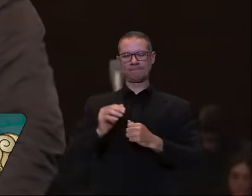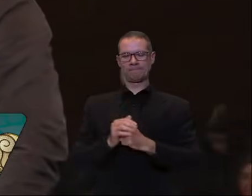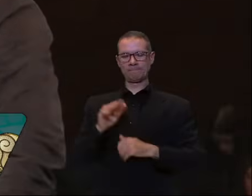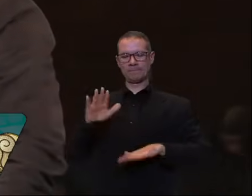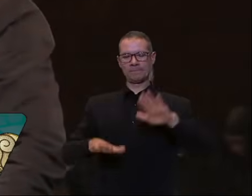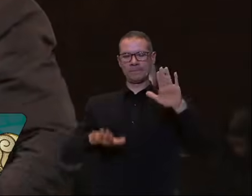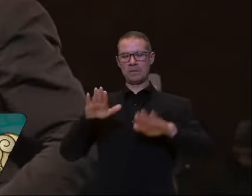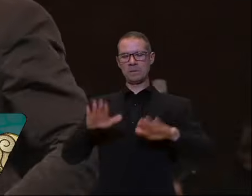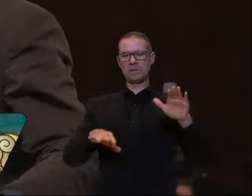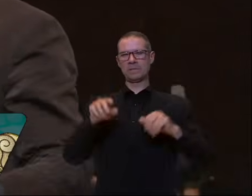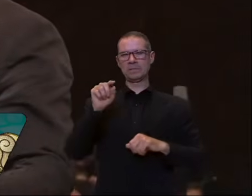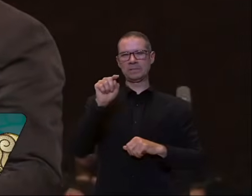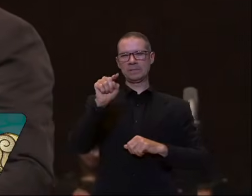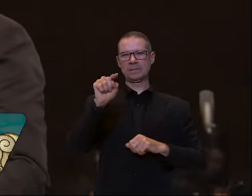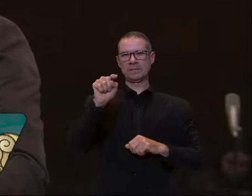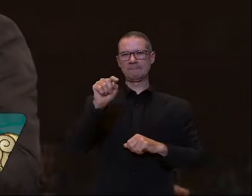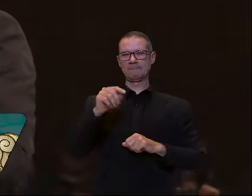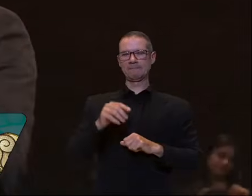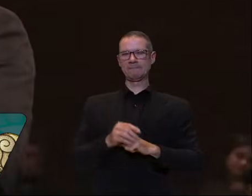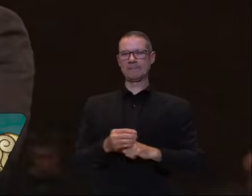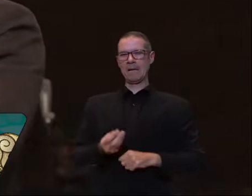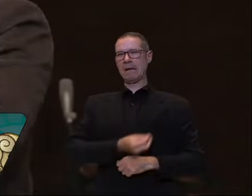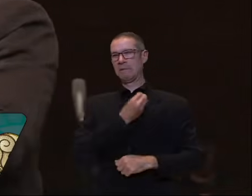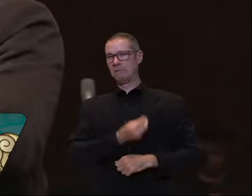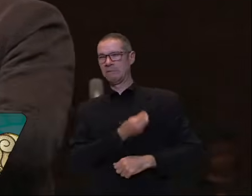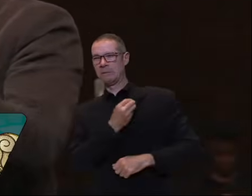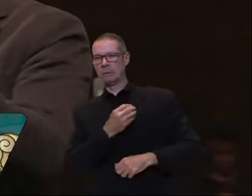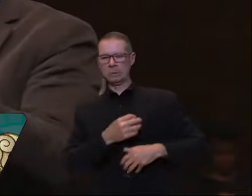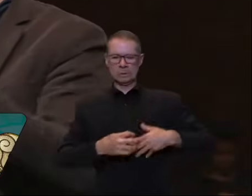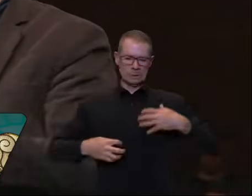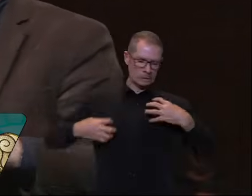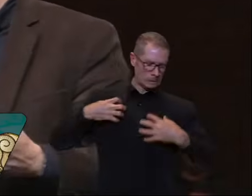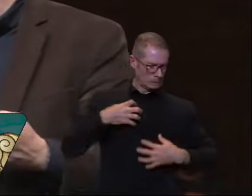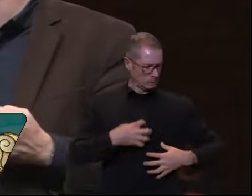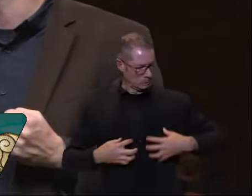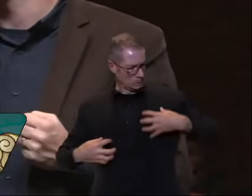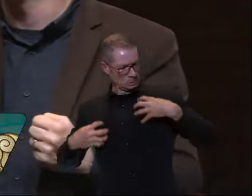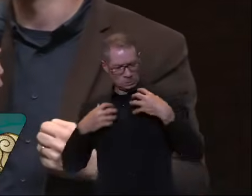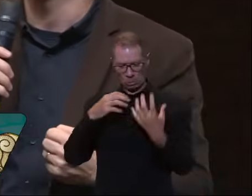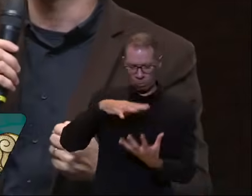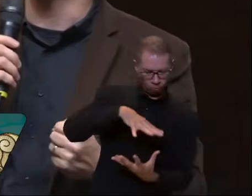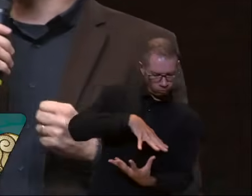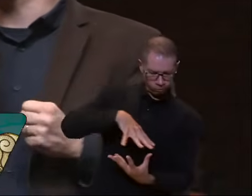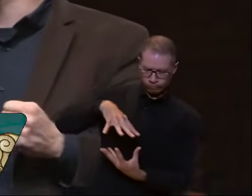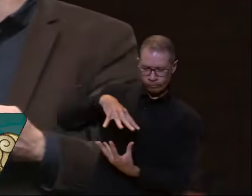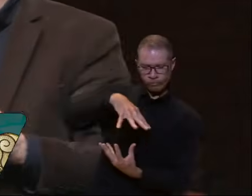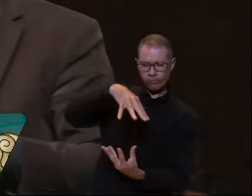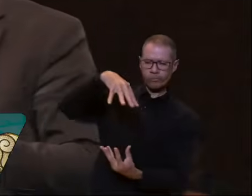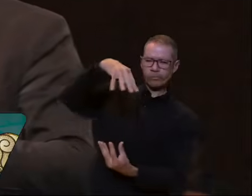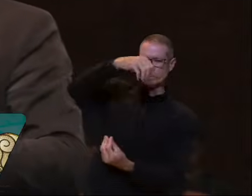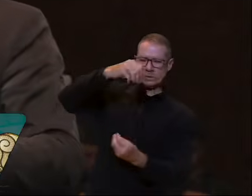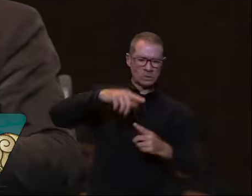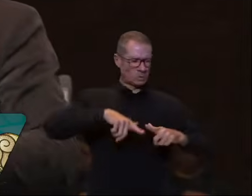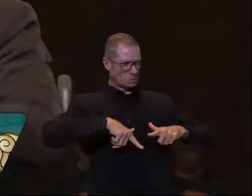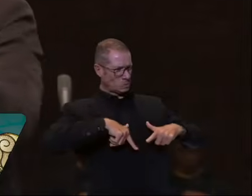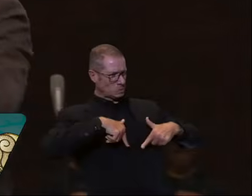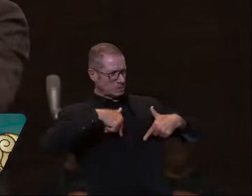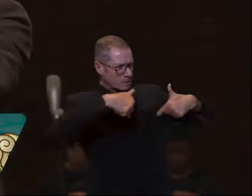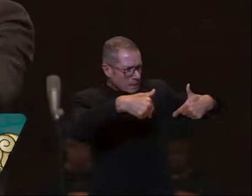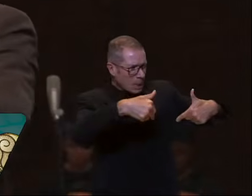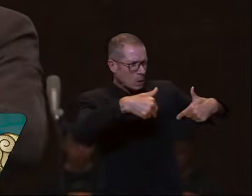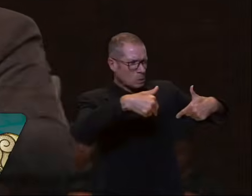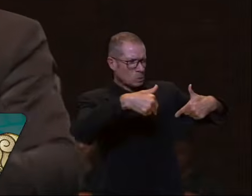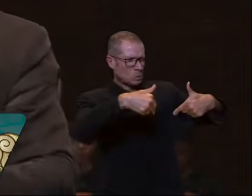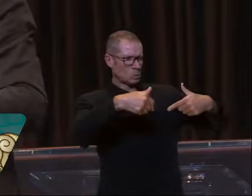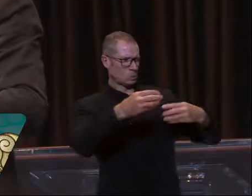Talvez você está vivendo angústias na sua alma. Talvez você está enfrentando a rejeição